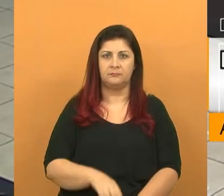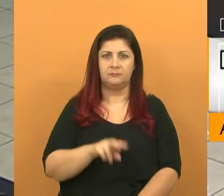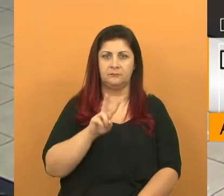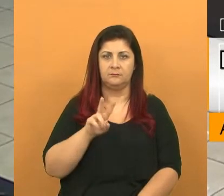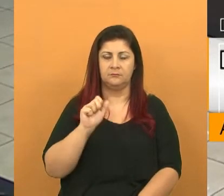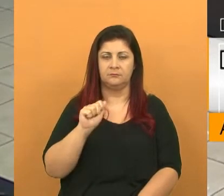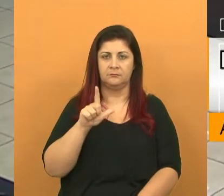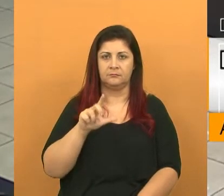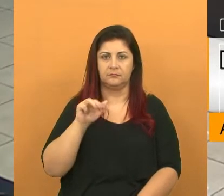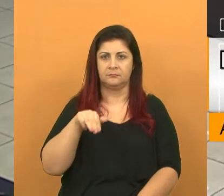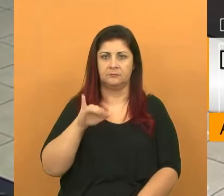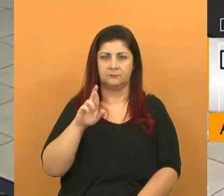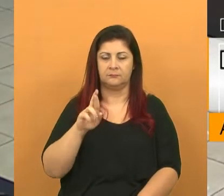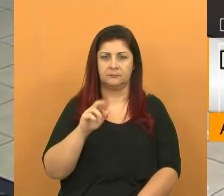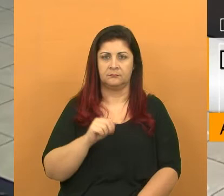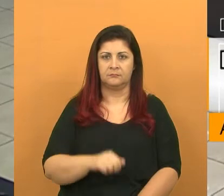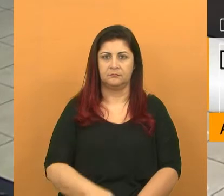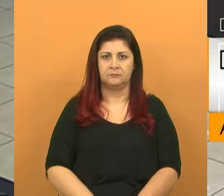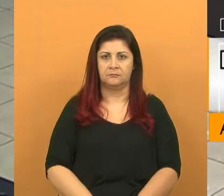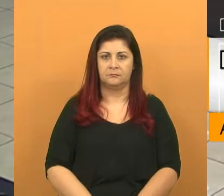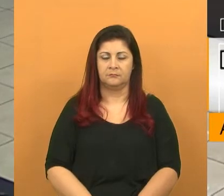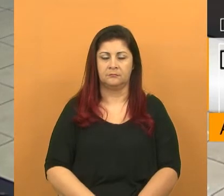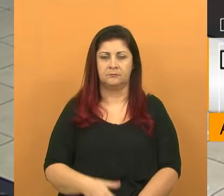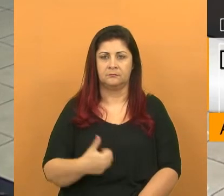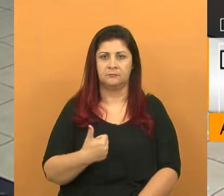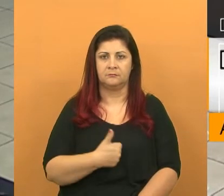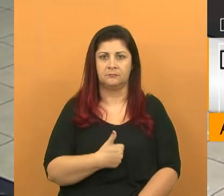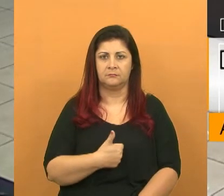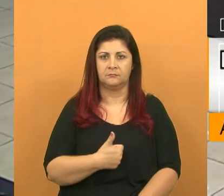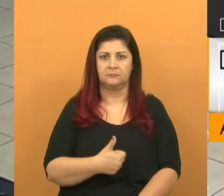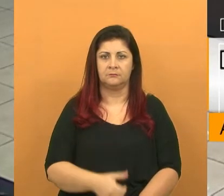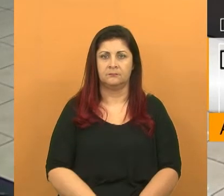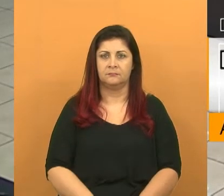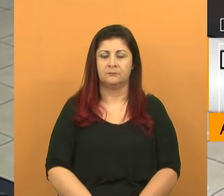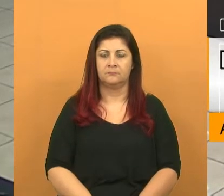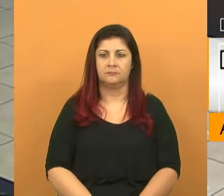do parque meia lua não voto é favorável